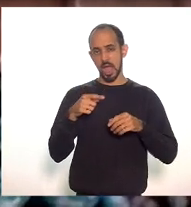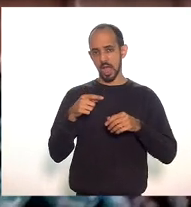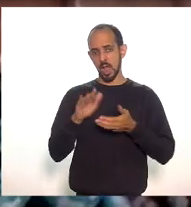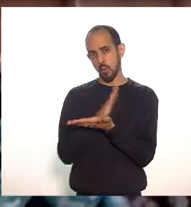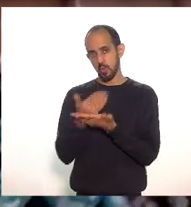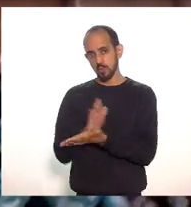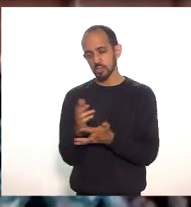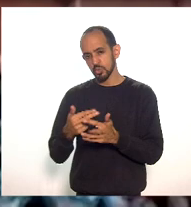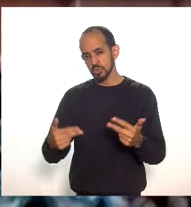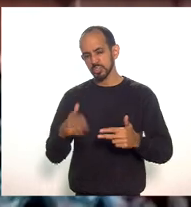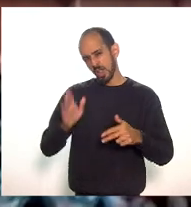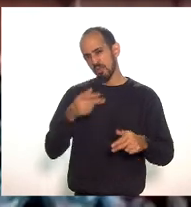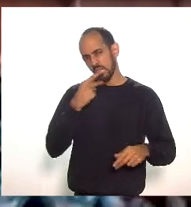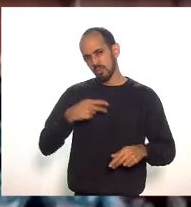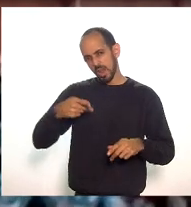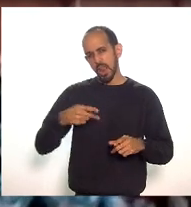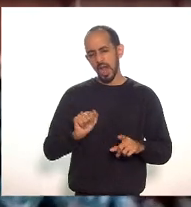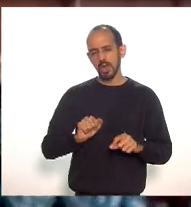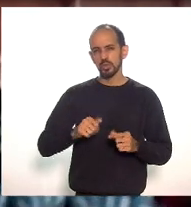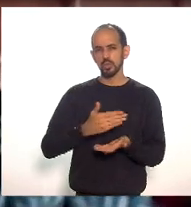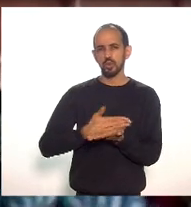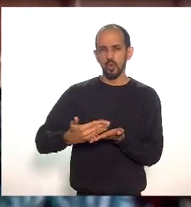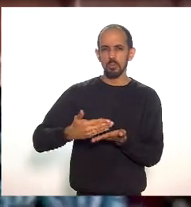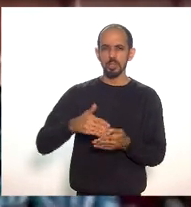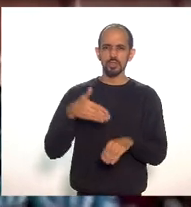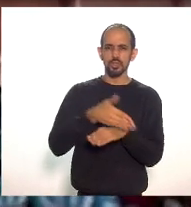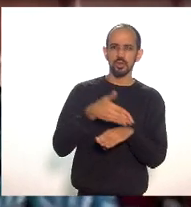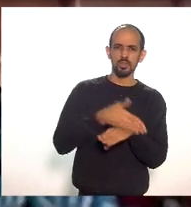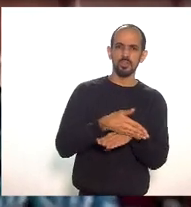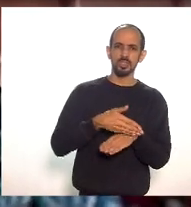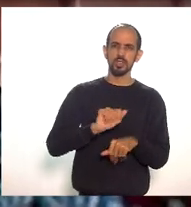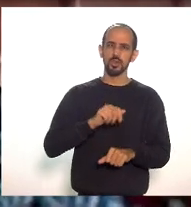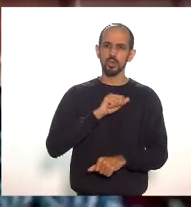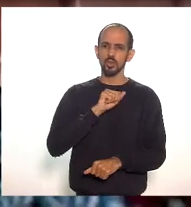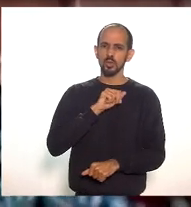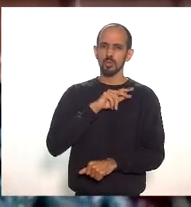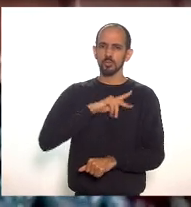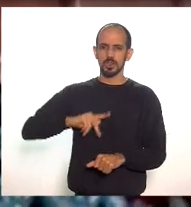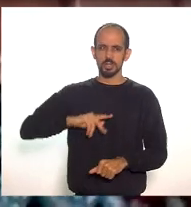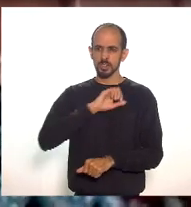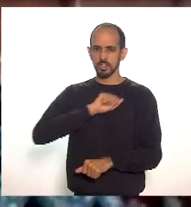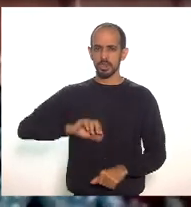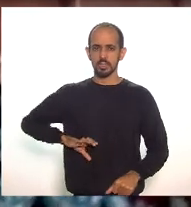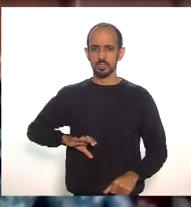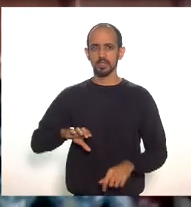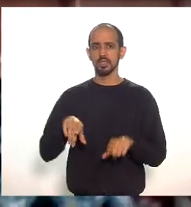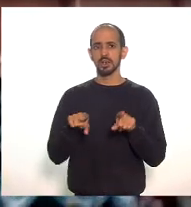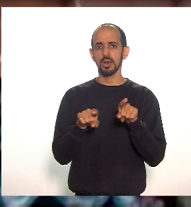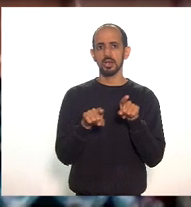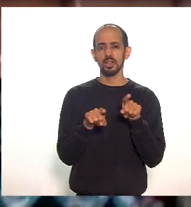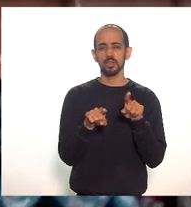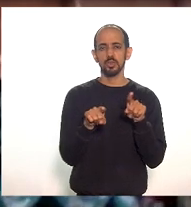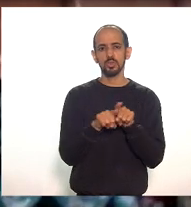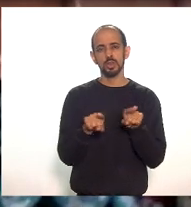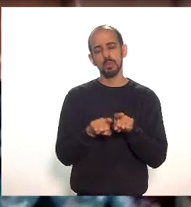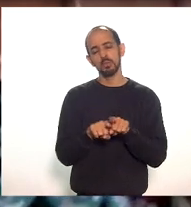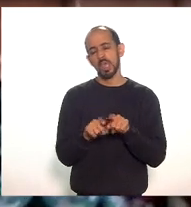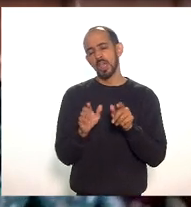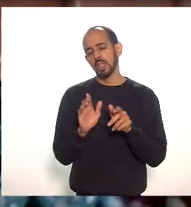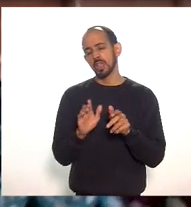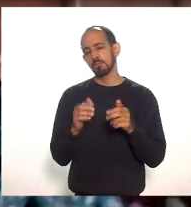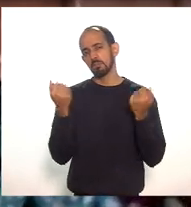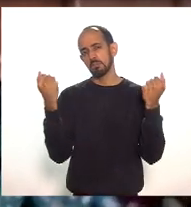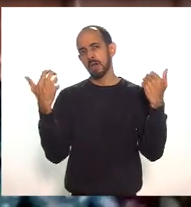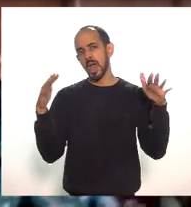já foi dito aqui desde a intervenção do nosso Presidente André Ceciliano que